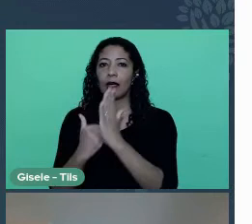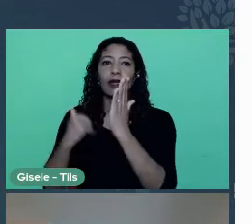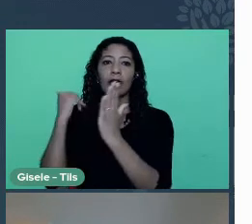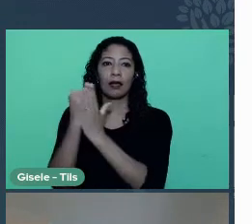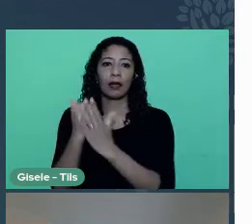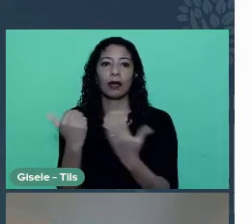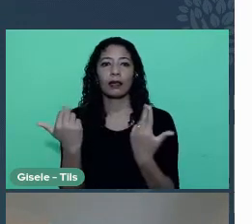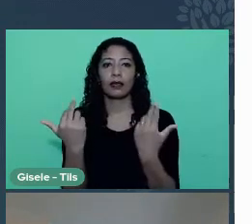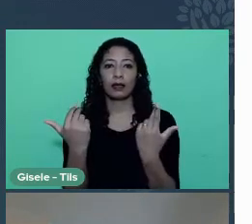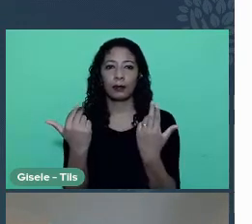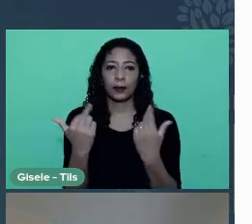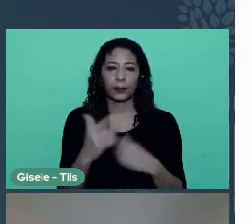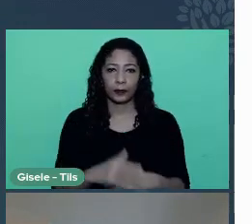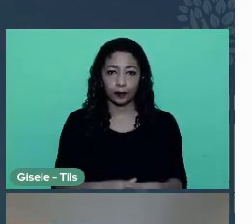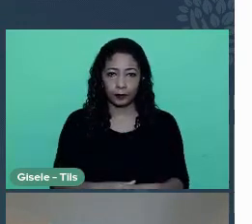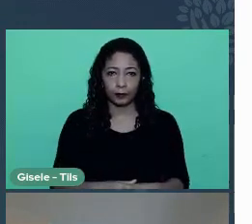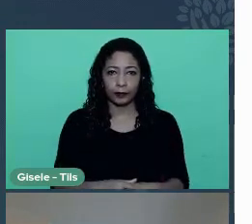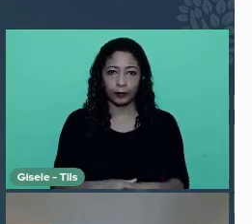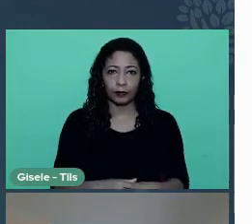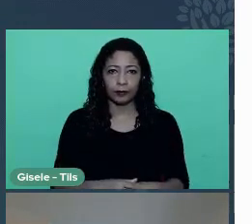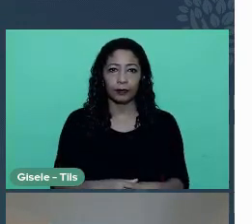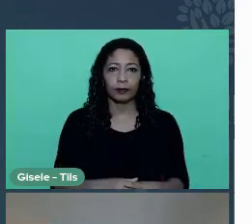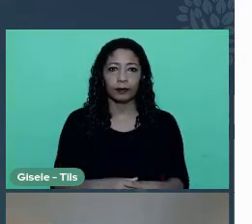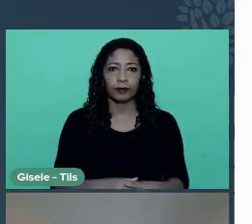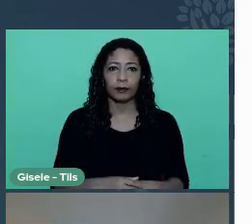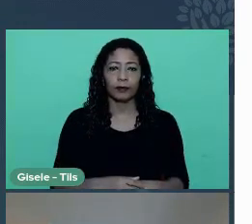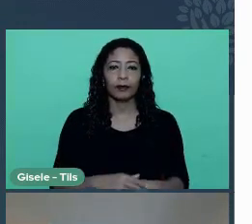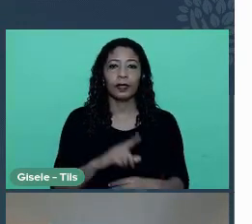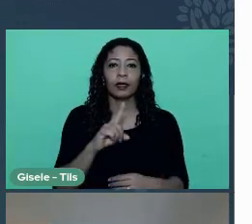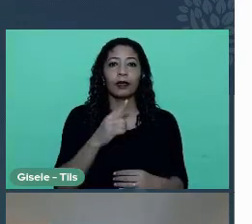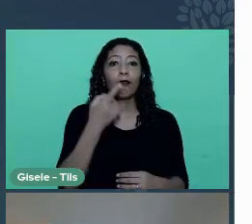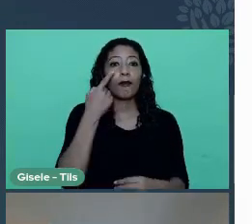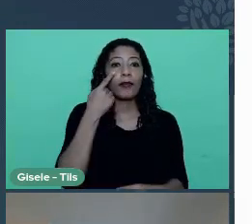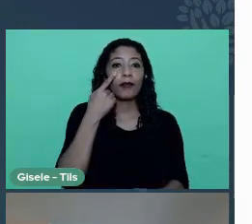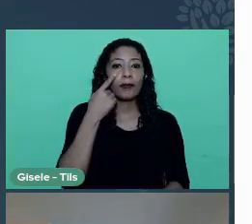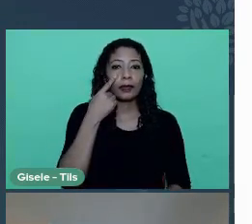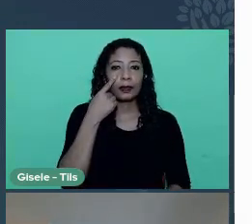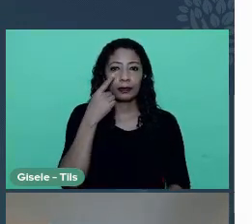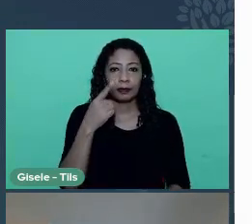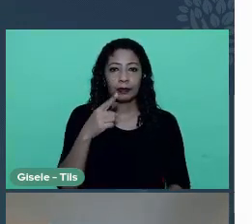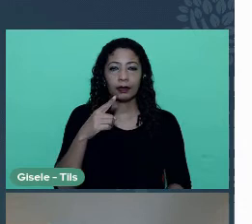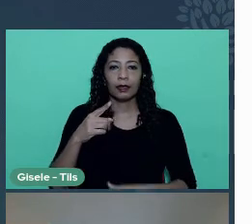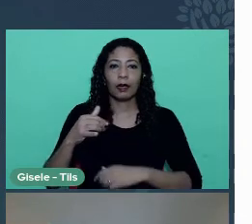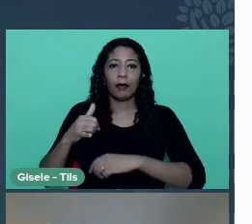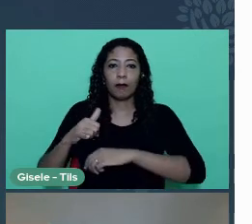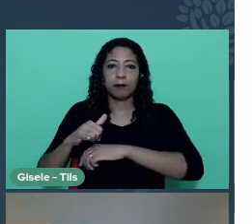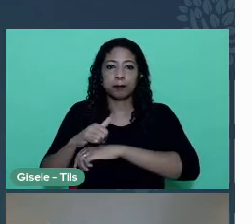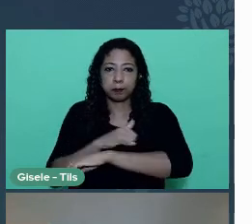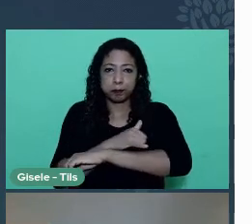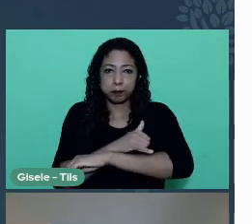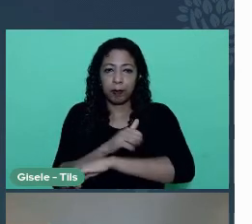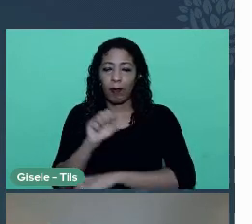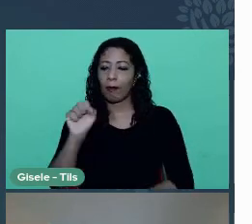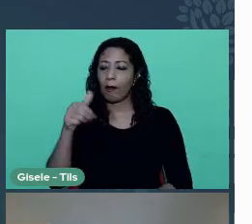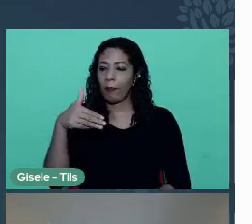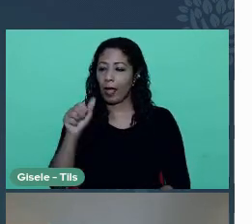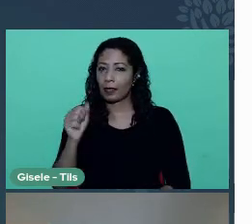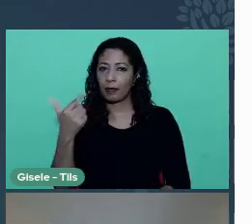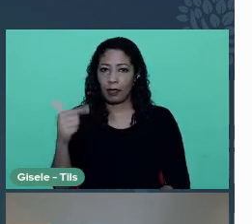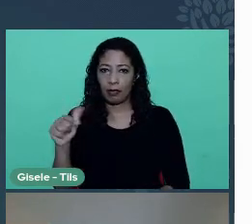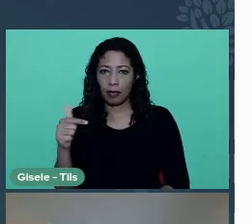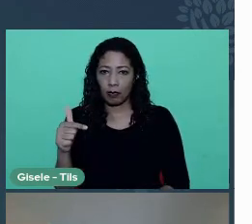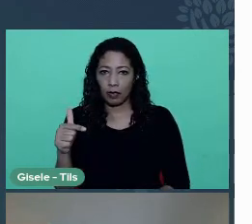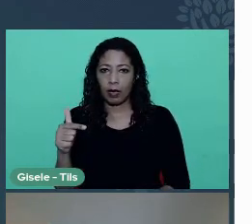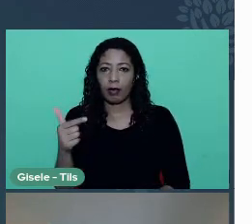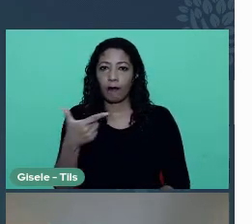isso aqui é a média daquele estudo. Então, vejam que aqui são pessoas obesas que não têm asma e as pessoas obesas que têm